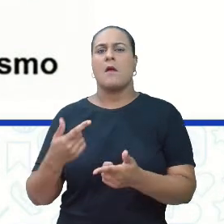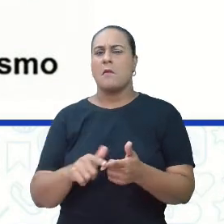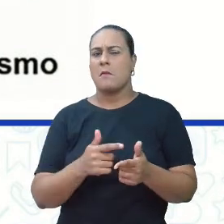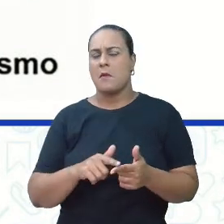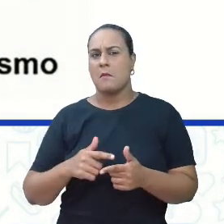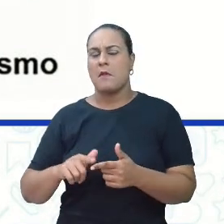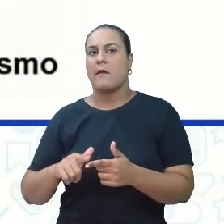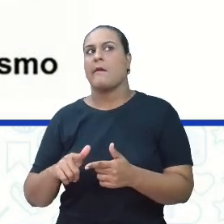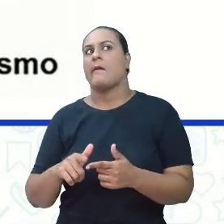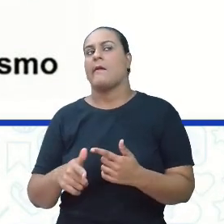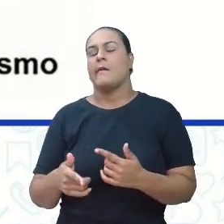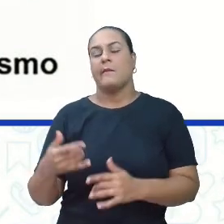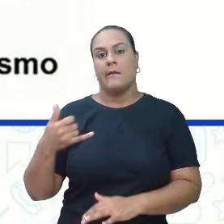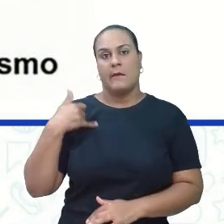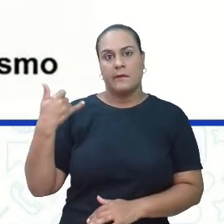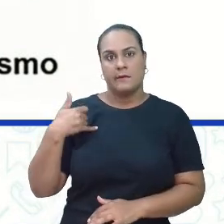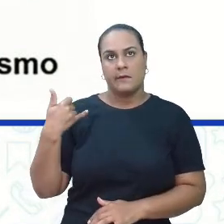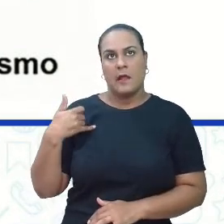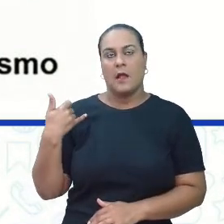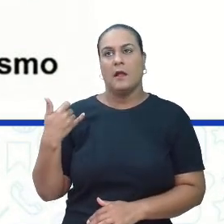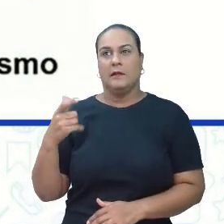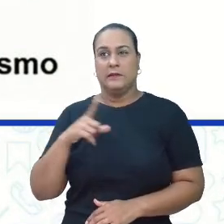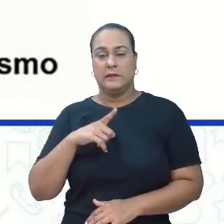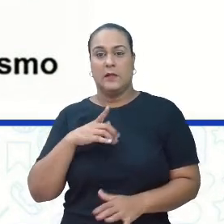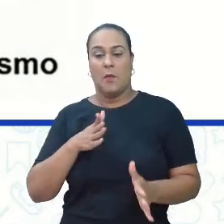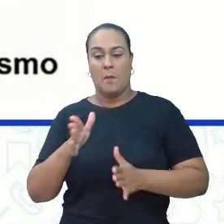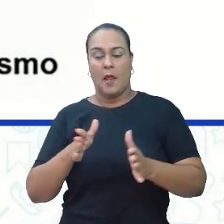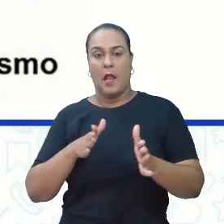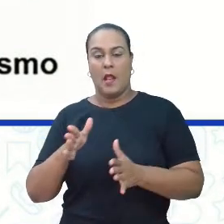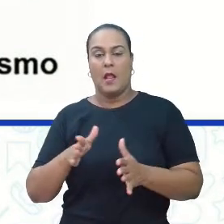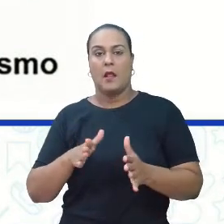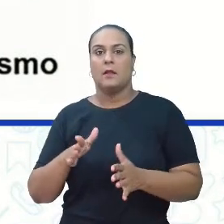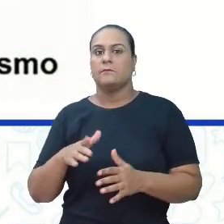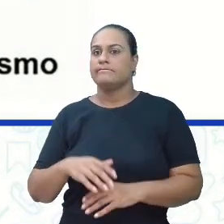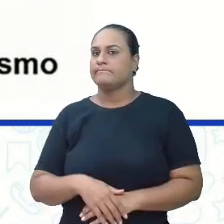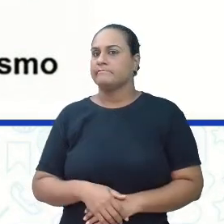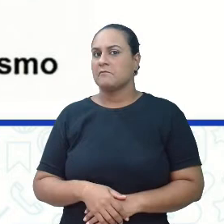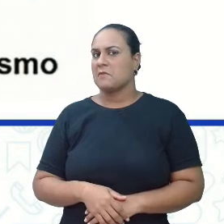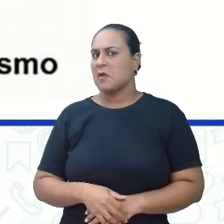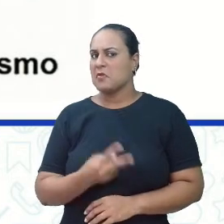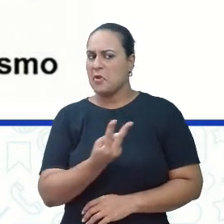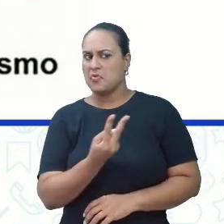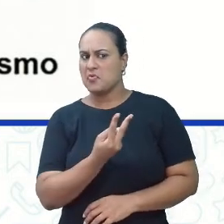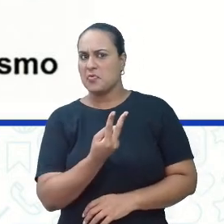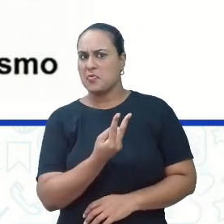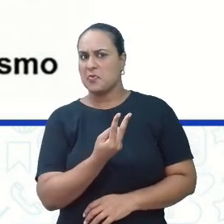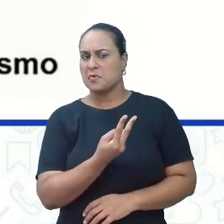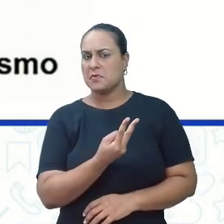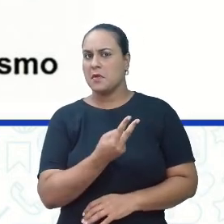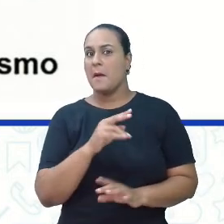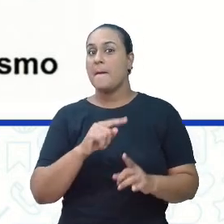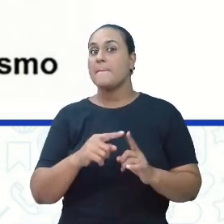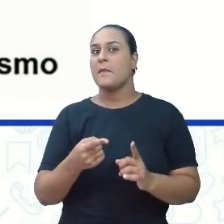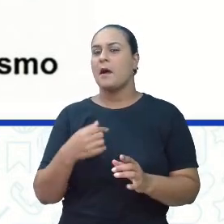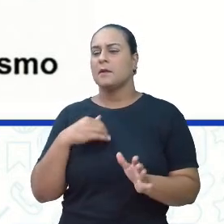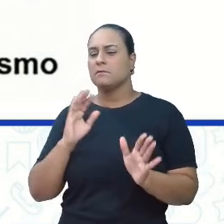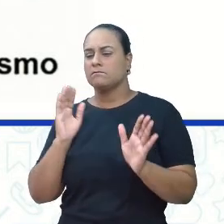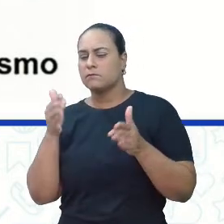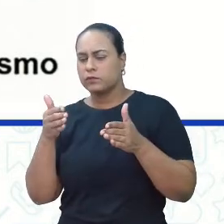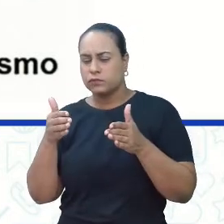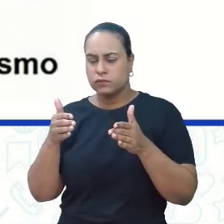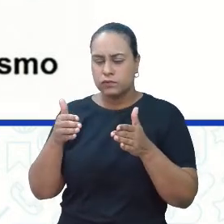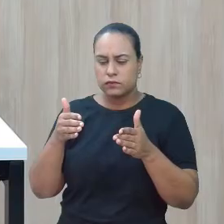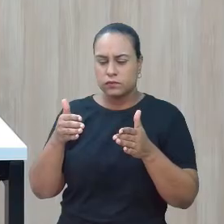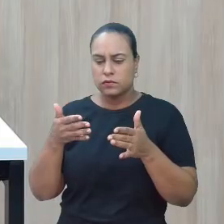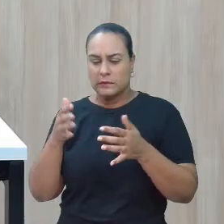da idade, né? Quando chega uma certa idade, a gente não tem miopia, não tem hipermetropia, mas está com dificuldade no foco. E a